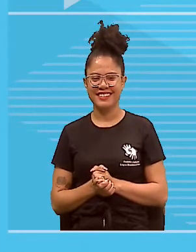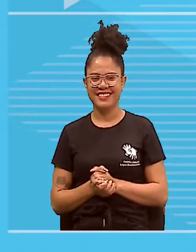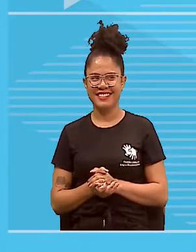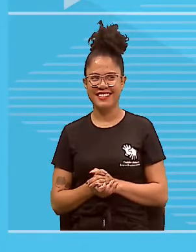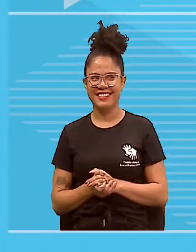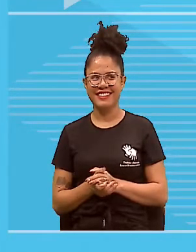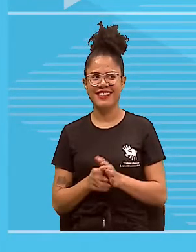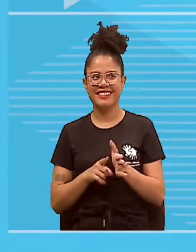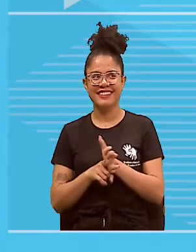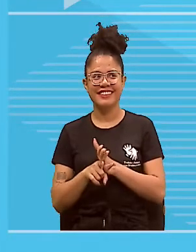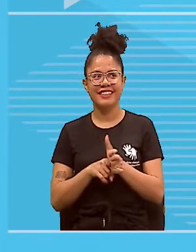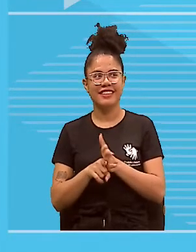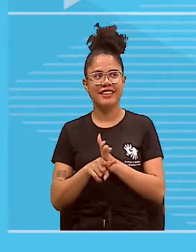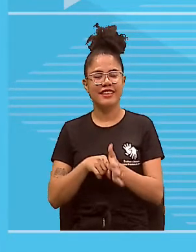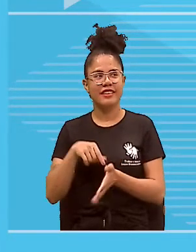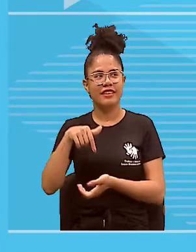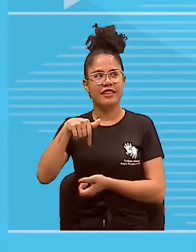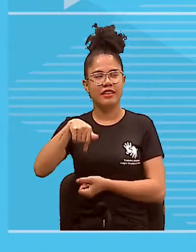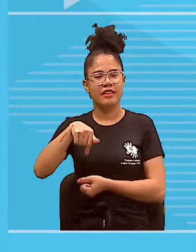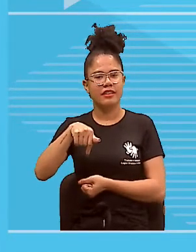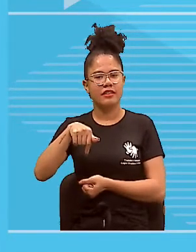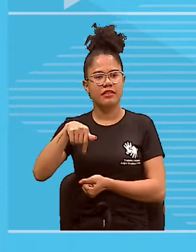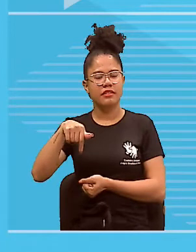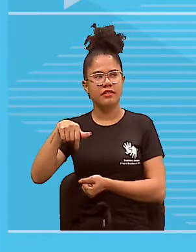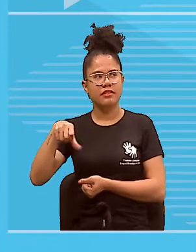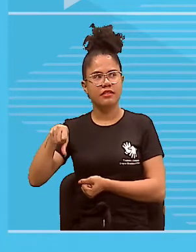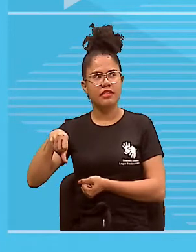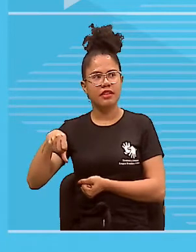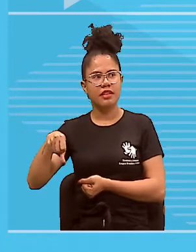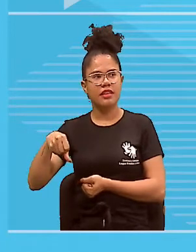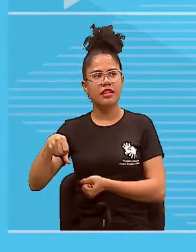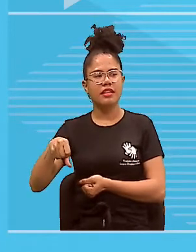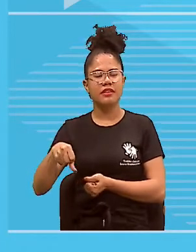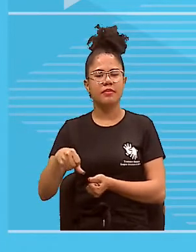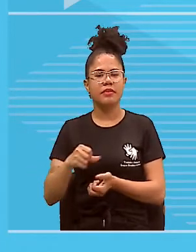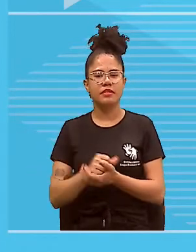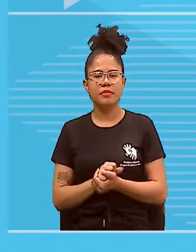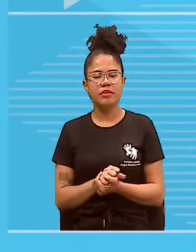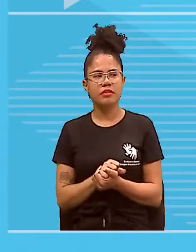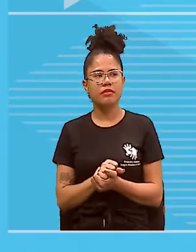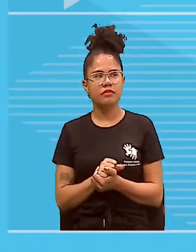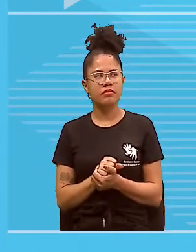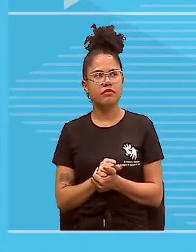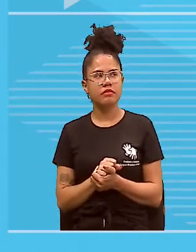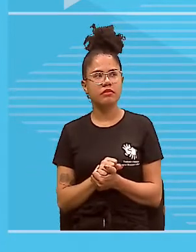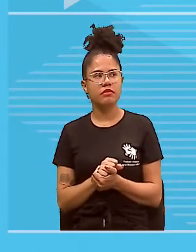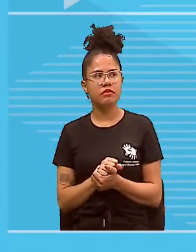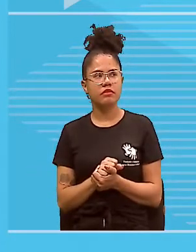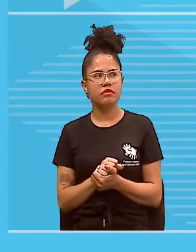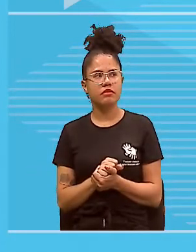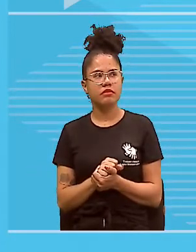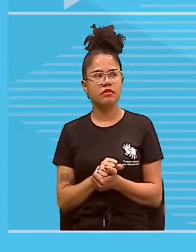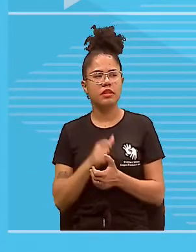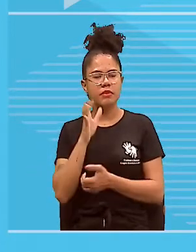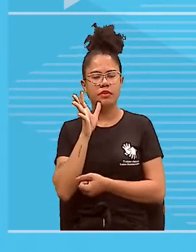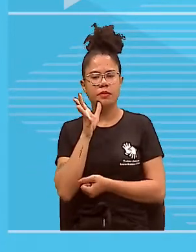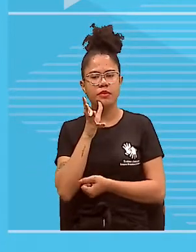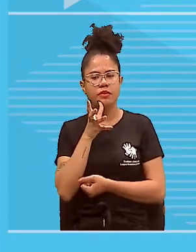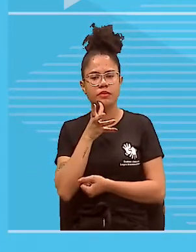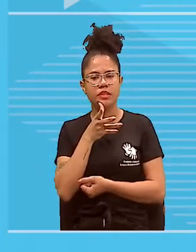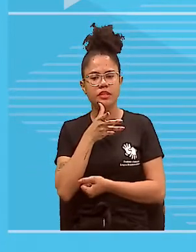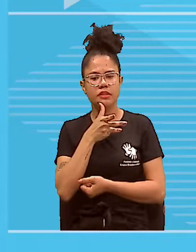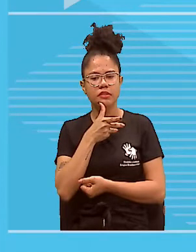Vamos pesquisar ali tia 79 o primeiro McDonald's para 80 1979 para 80